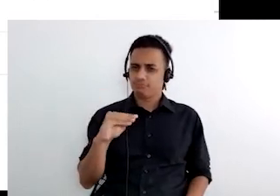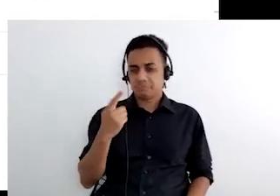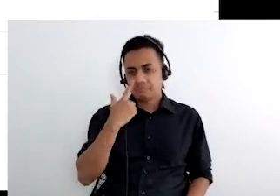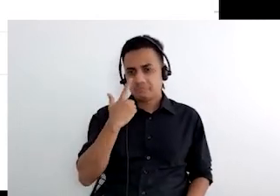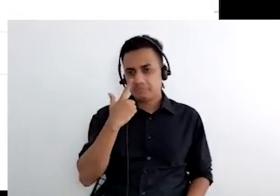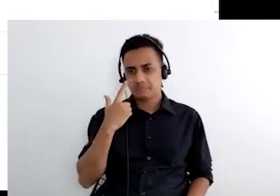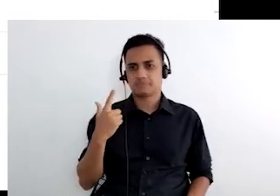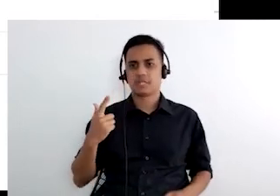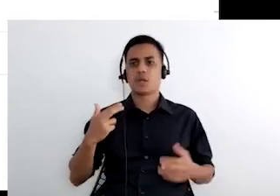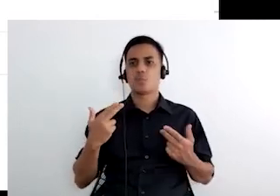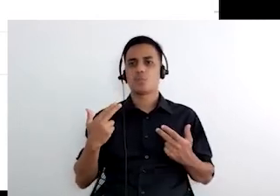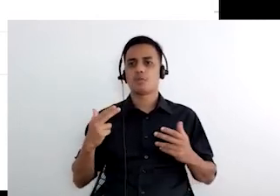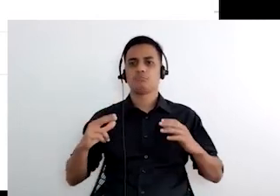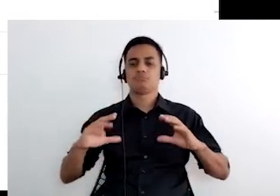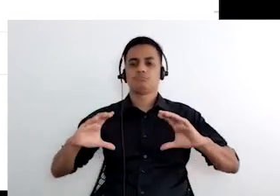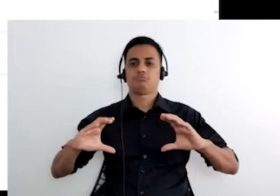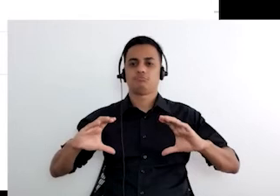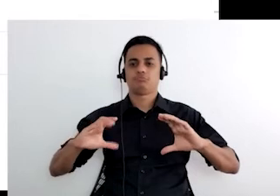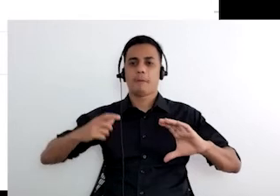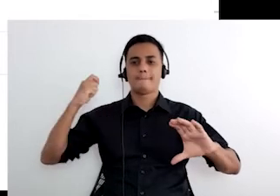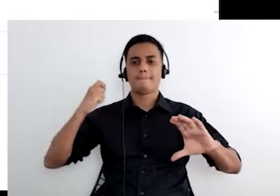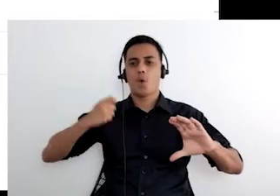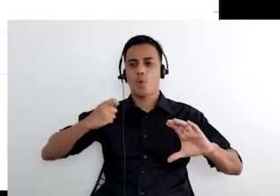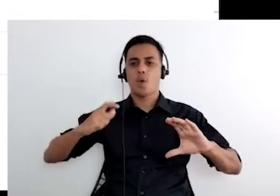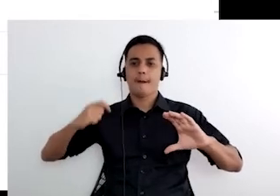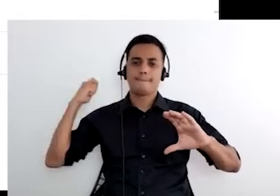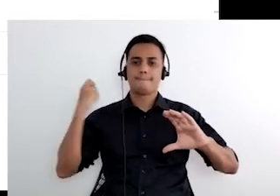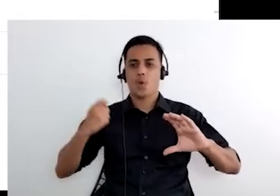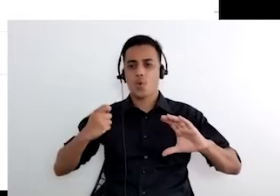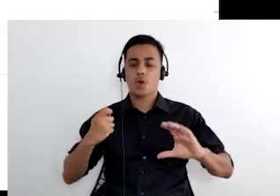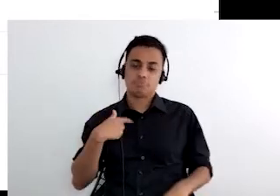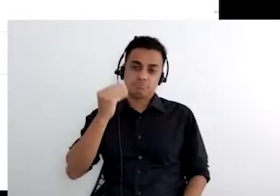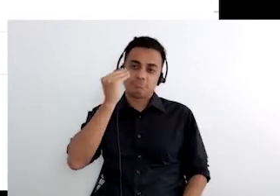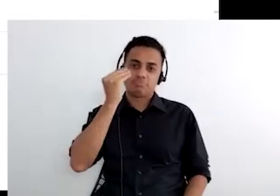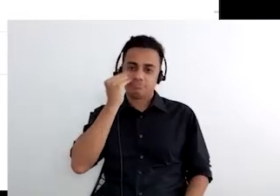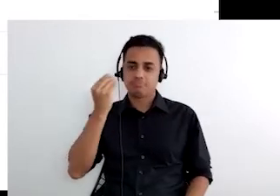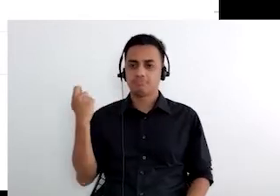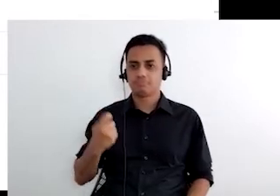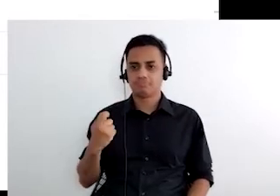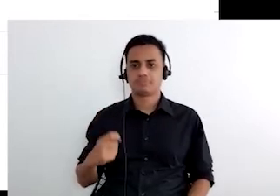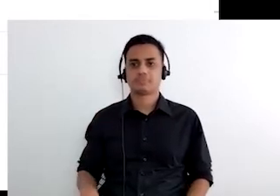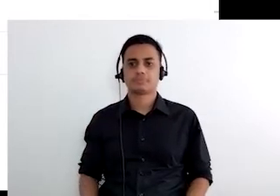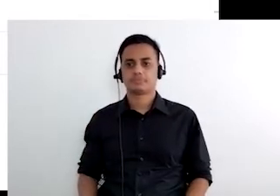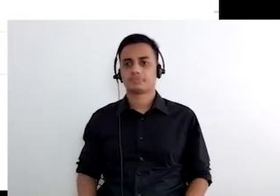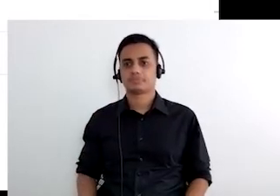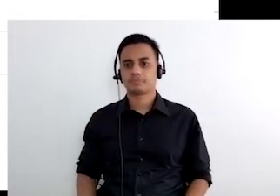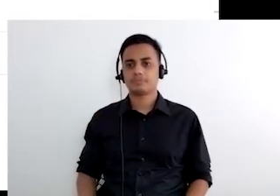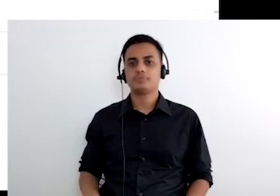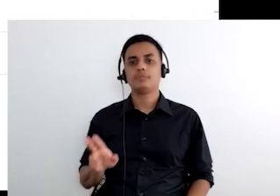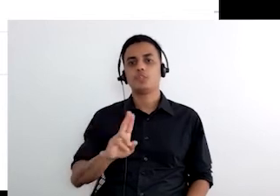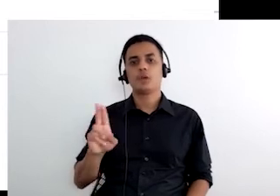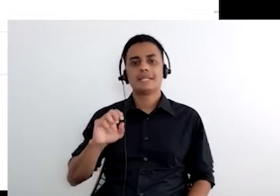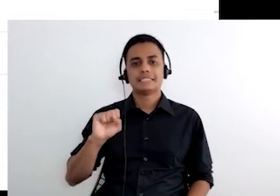uma caixa, bum, bum, mais de bum. Vamos colocar aqui o que a gente chama de sample.